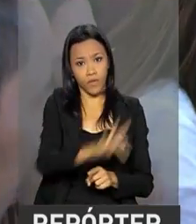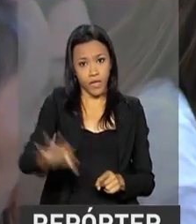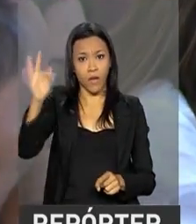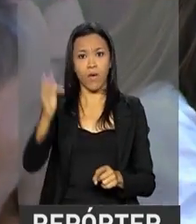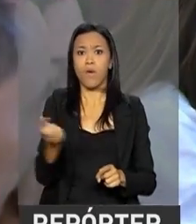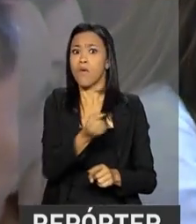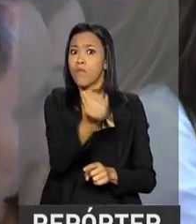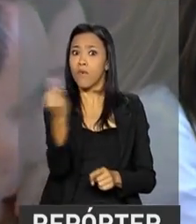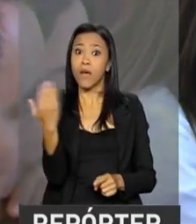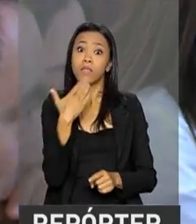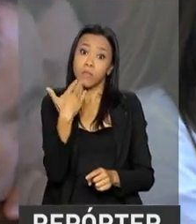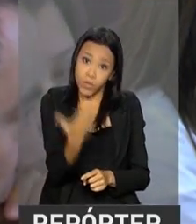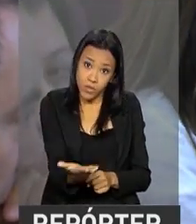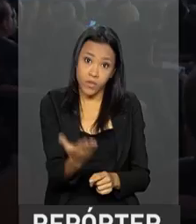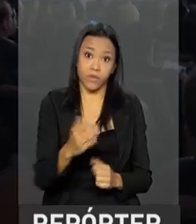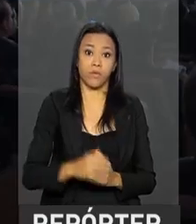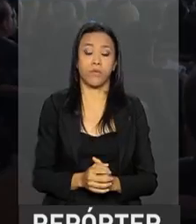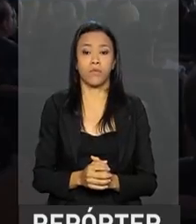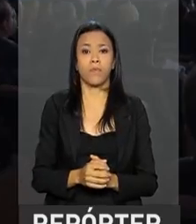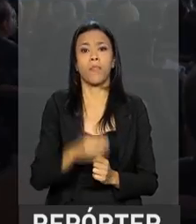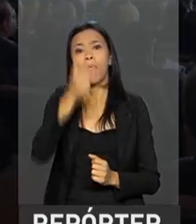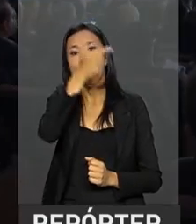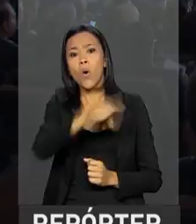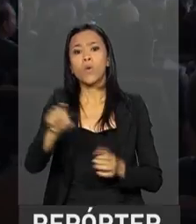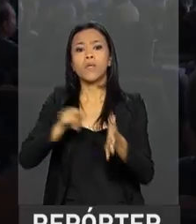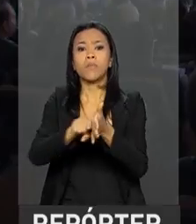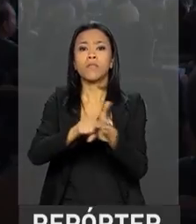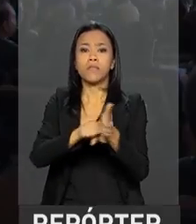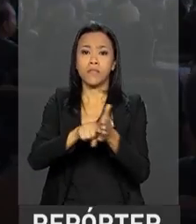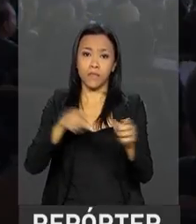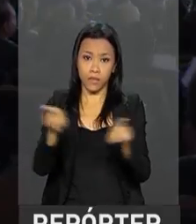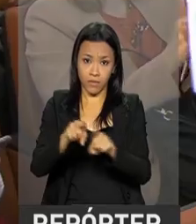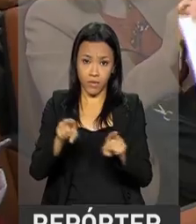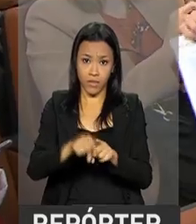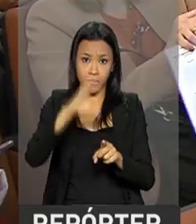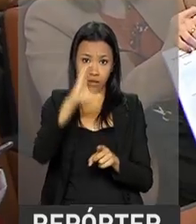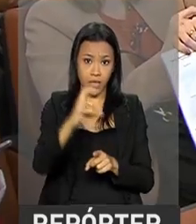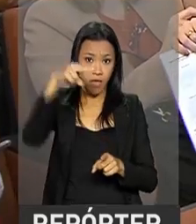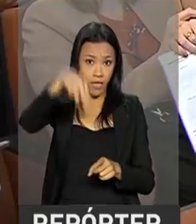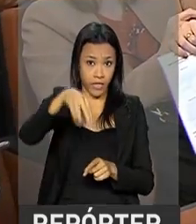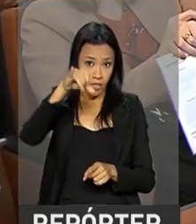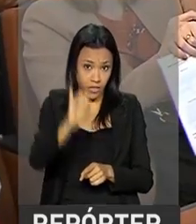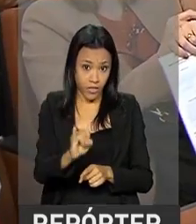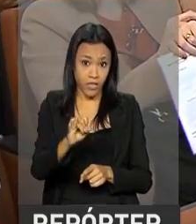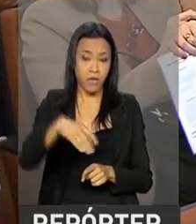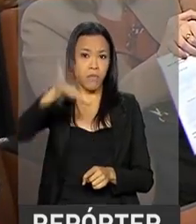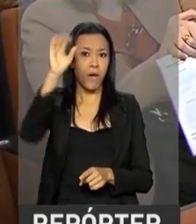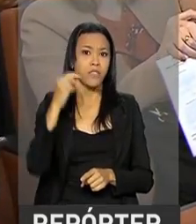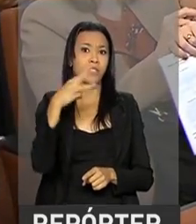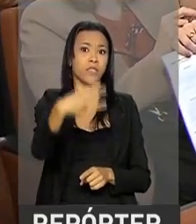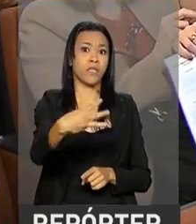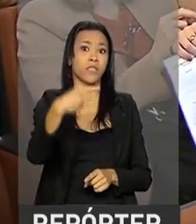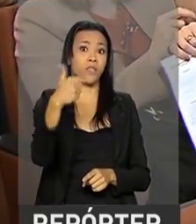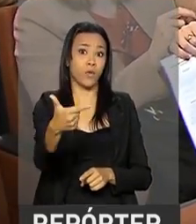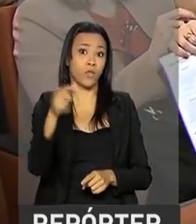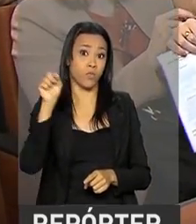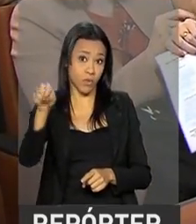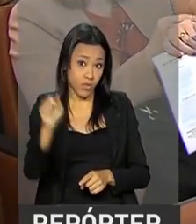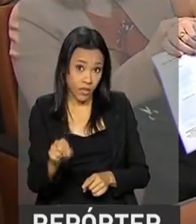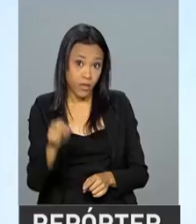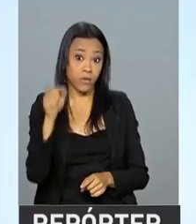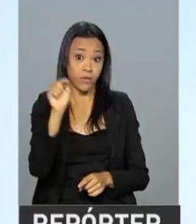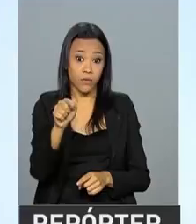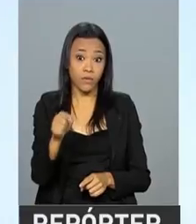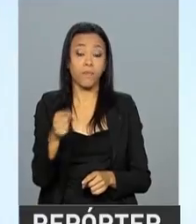Muitos pedidos em duplicidade. Em outra pesquisa, também da CNI, mais de 32% das indústrias apontaram